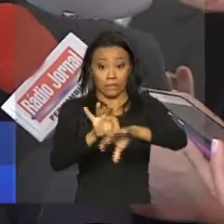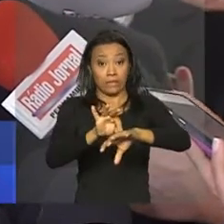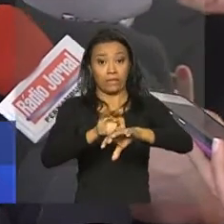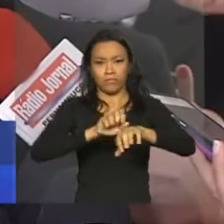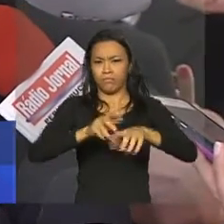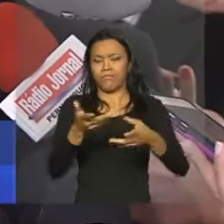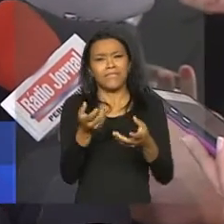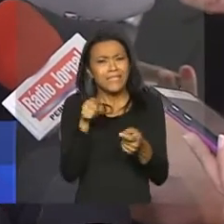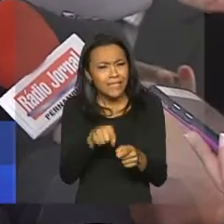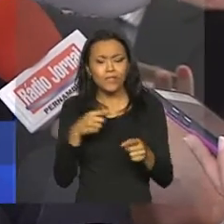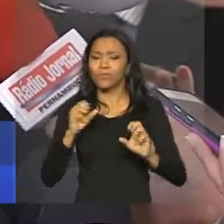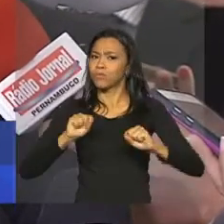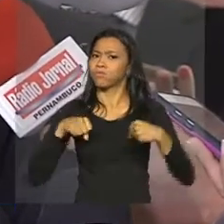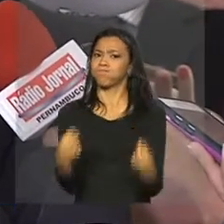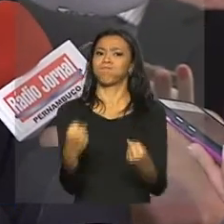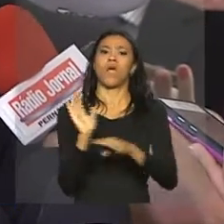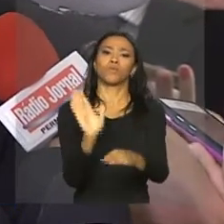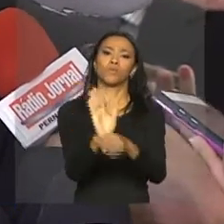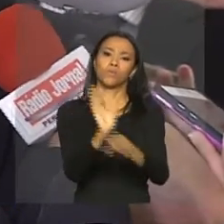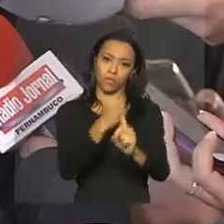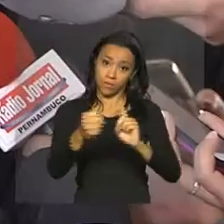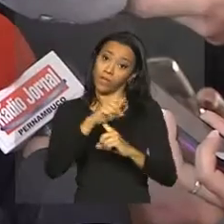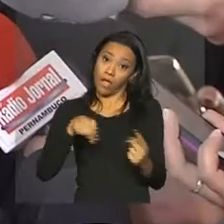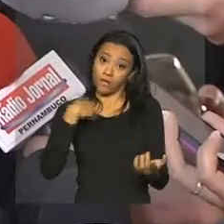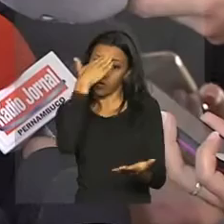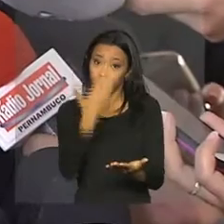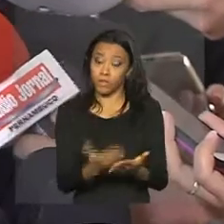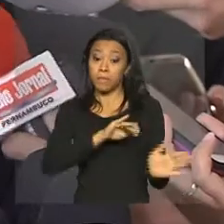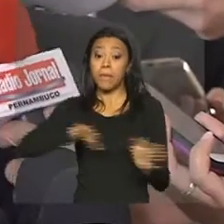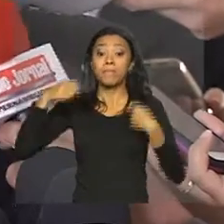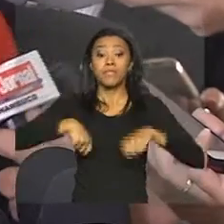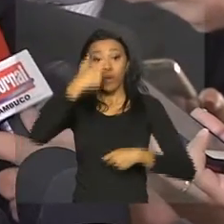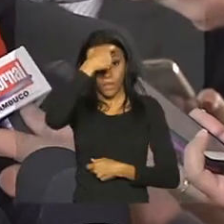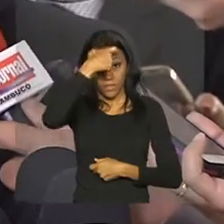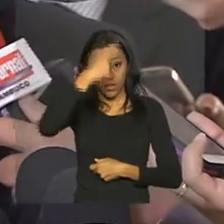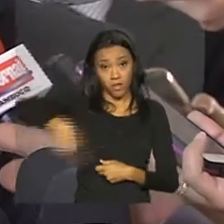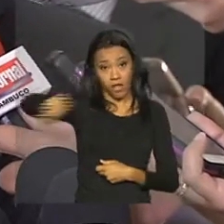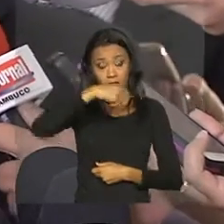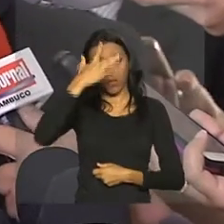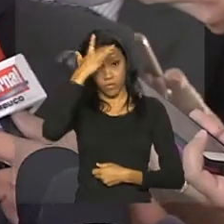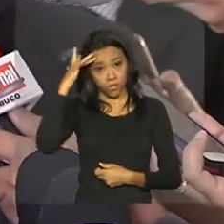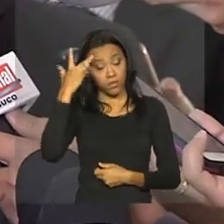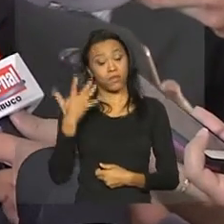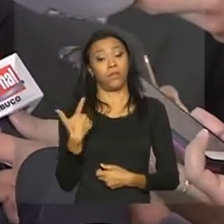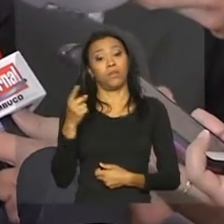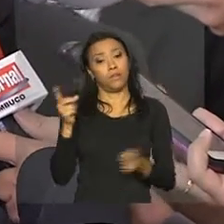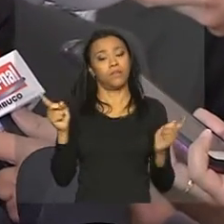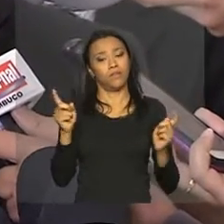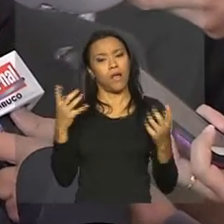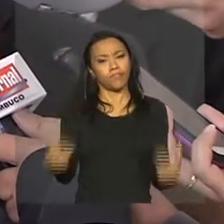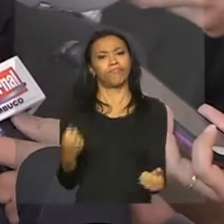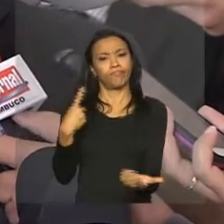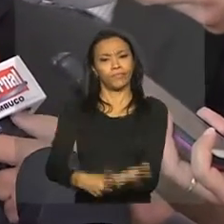muito grande na sociedade brasileira é nisso que nós acreditamos é preciso conscientizar a população para que ela ea gente faça esse